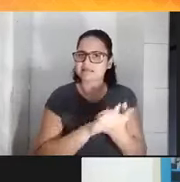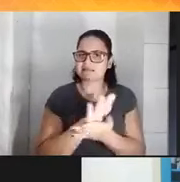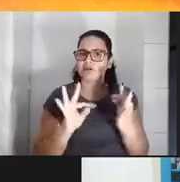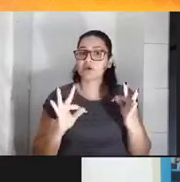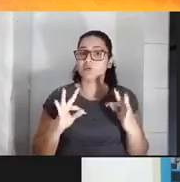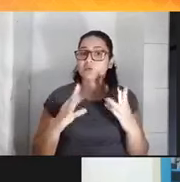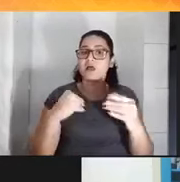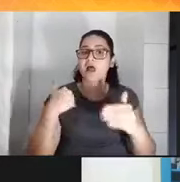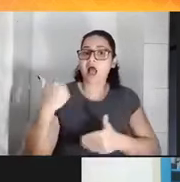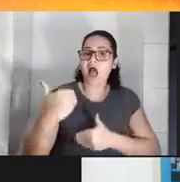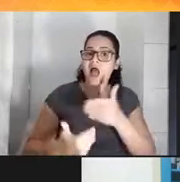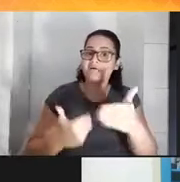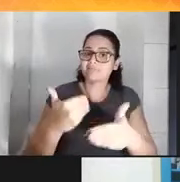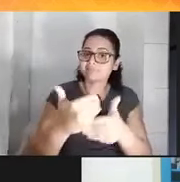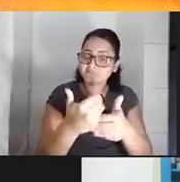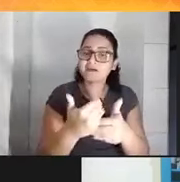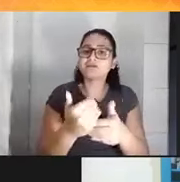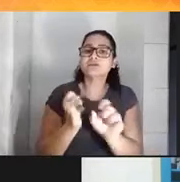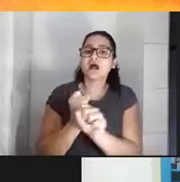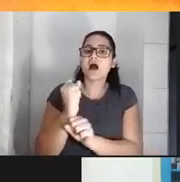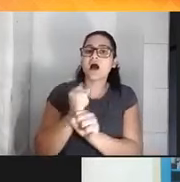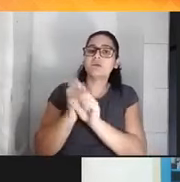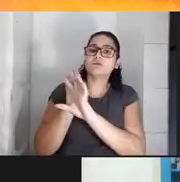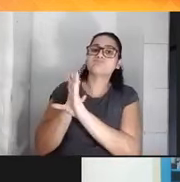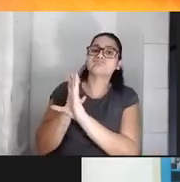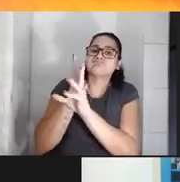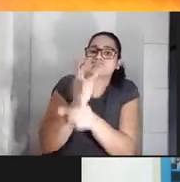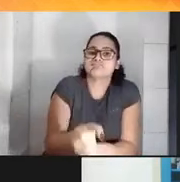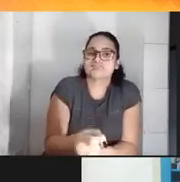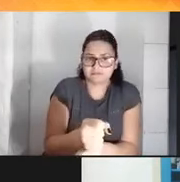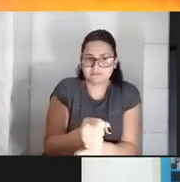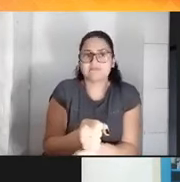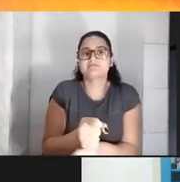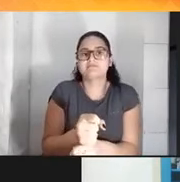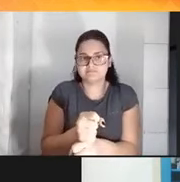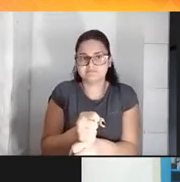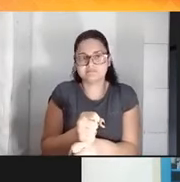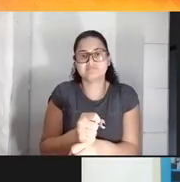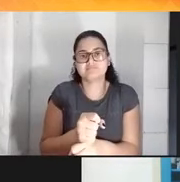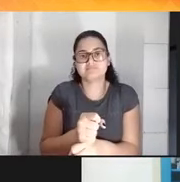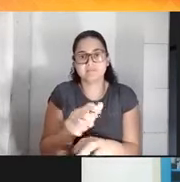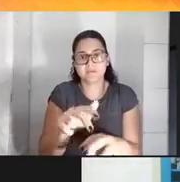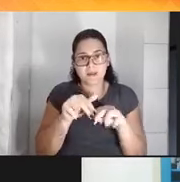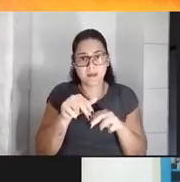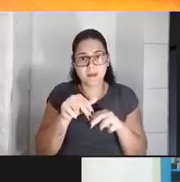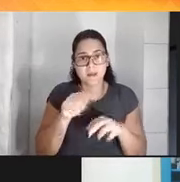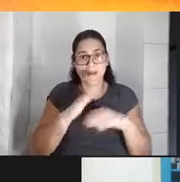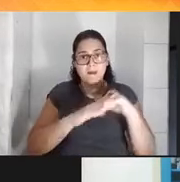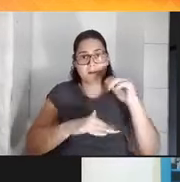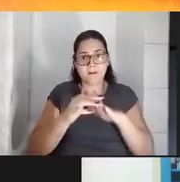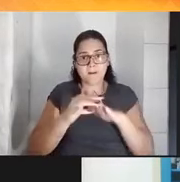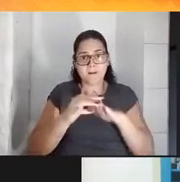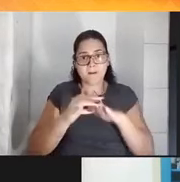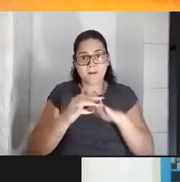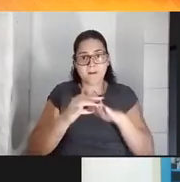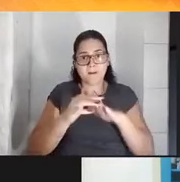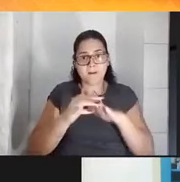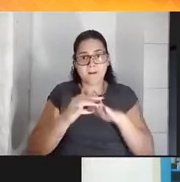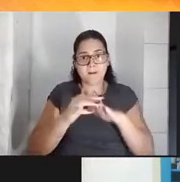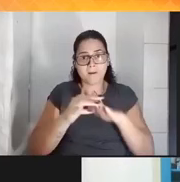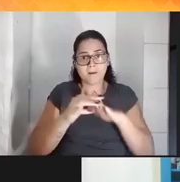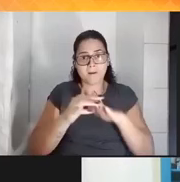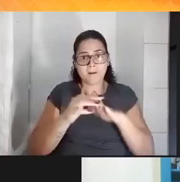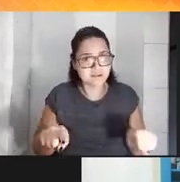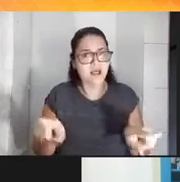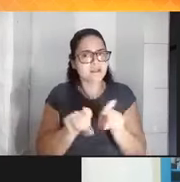nós construímos até agora, no que diz respeito à profissionalização de funcionários, não vai discutir